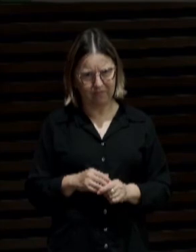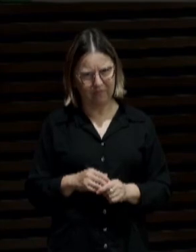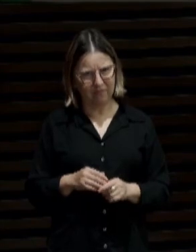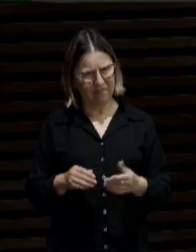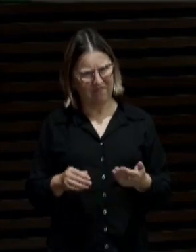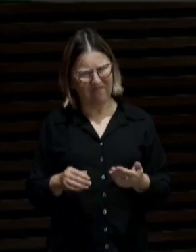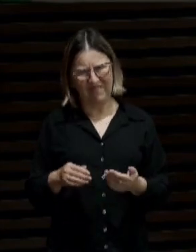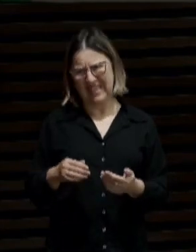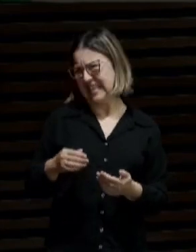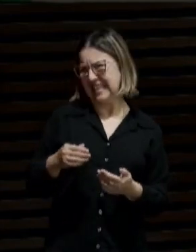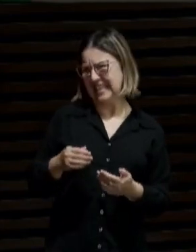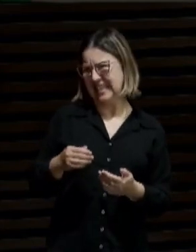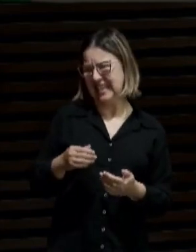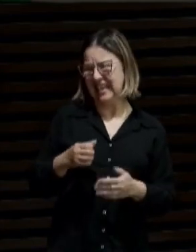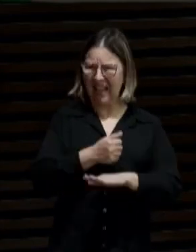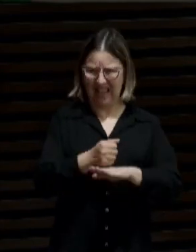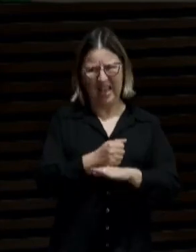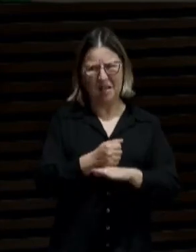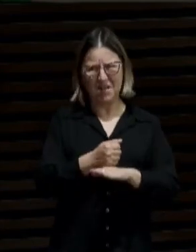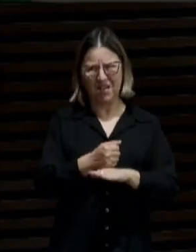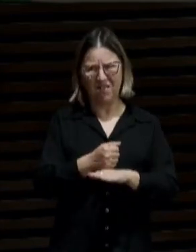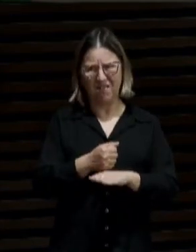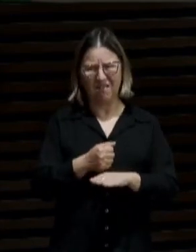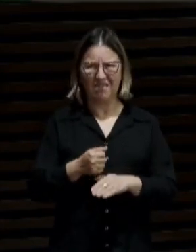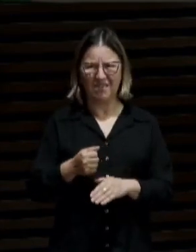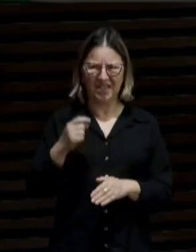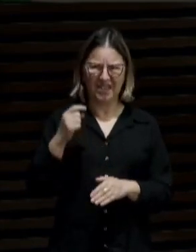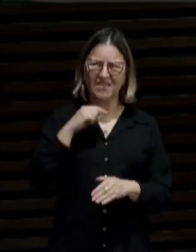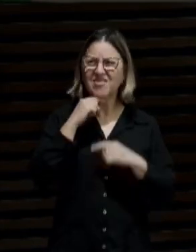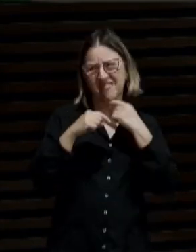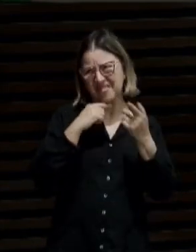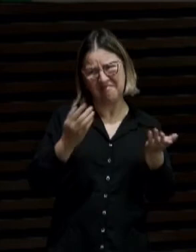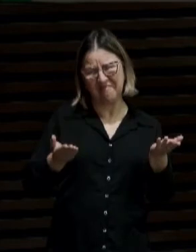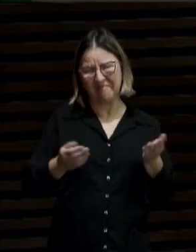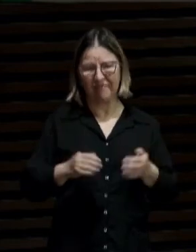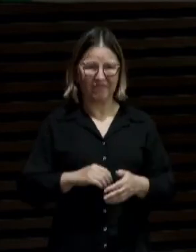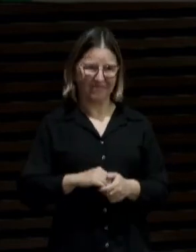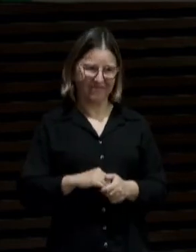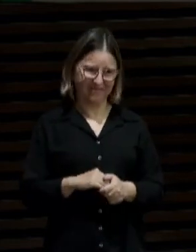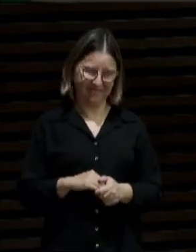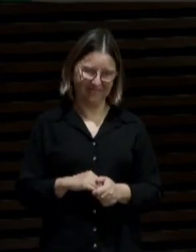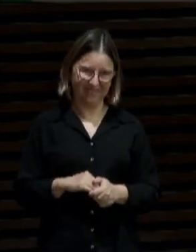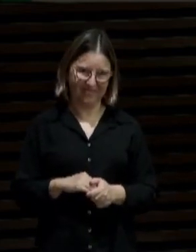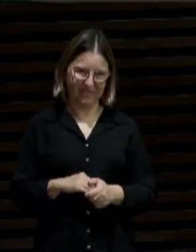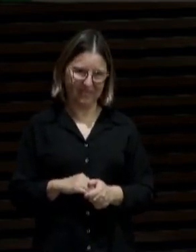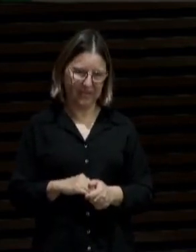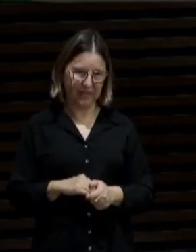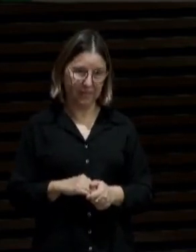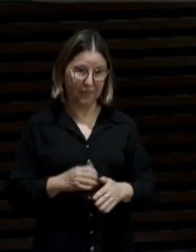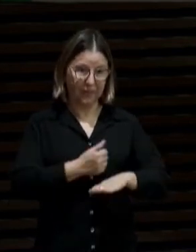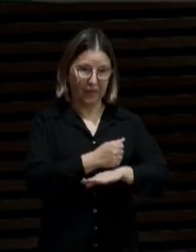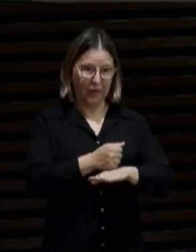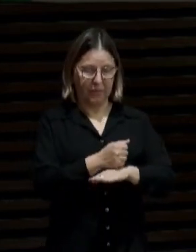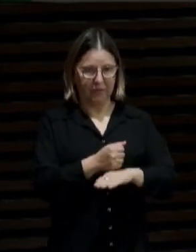em você. Será que é isso o intuito da pergunta de Abraão? Não, porque no versículo 6 falou que ele creu, ponto. Abraão estava assim,